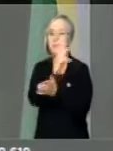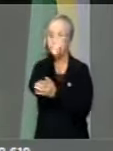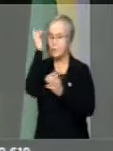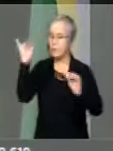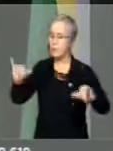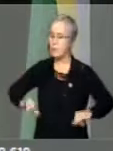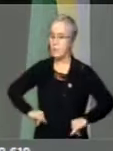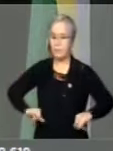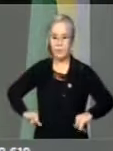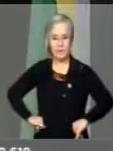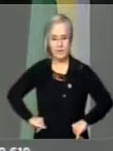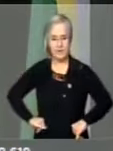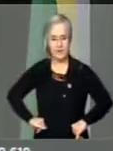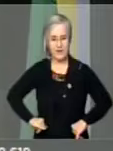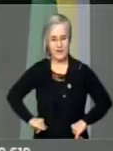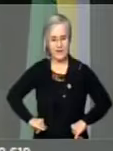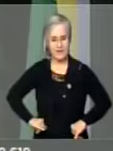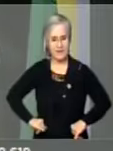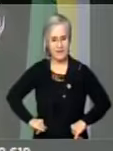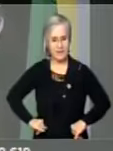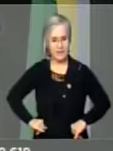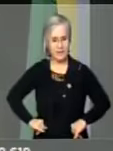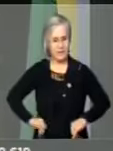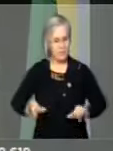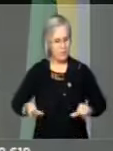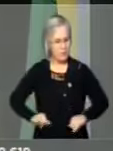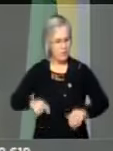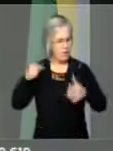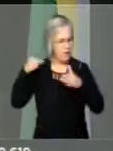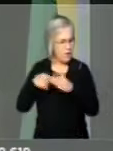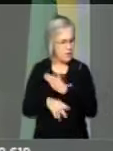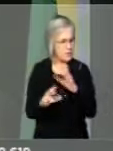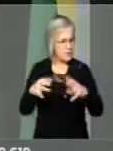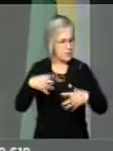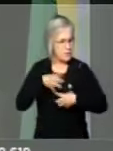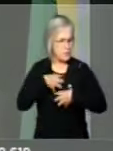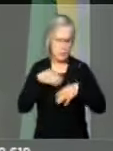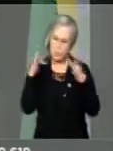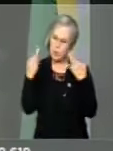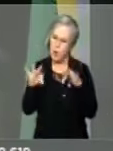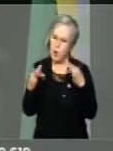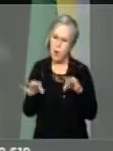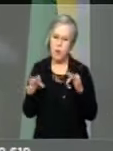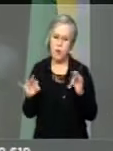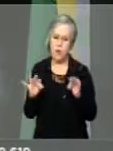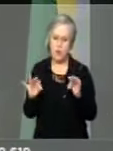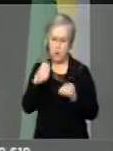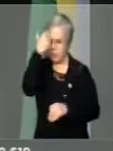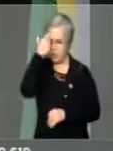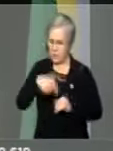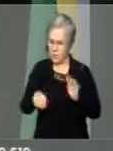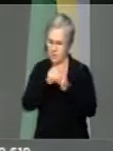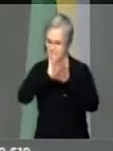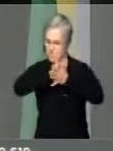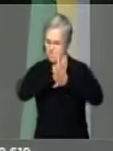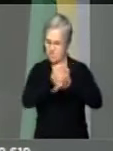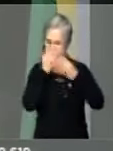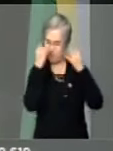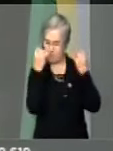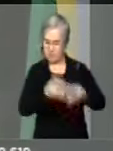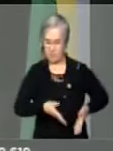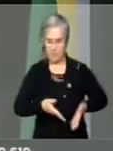sofrem a mais profunda dor que se pode viver do ser humano, quando a sua dignidade humana é jogada na lata do